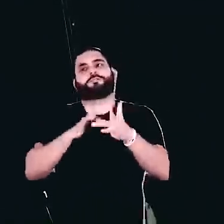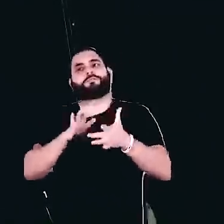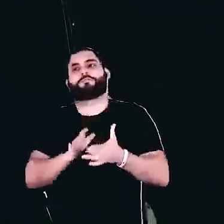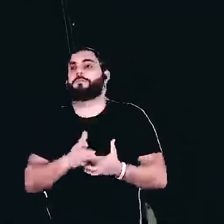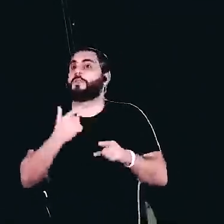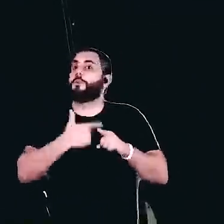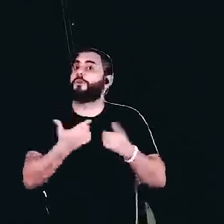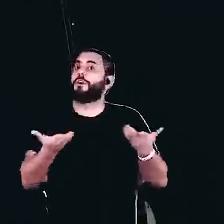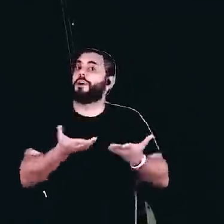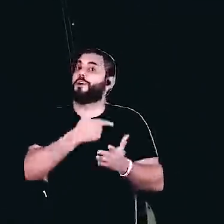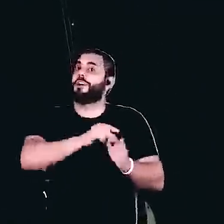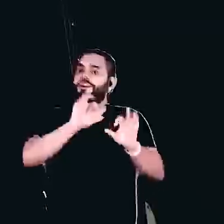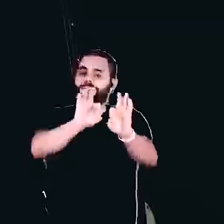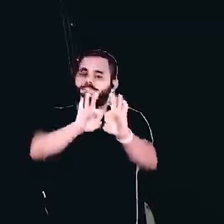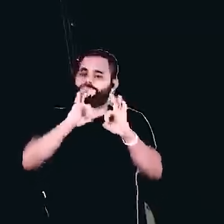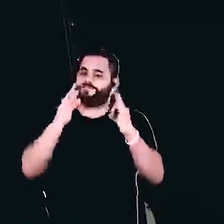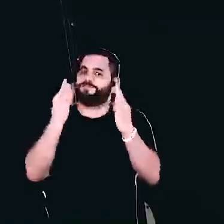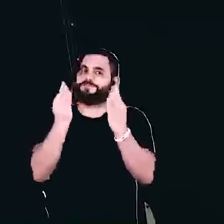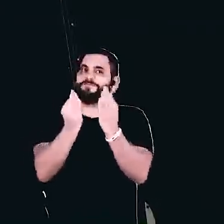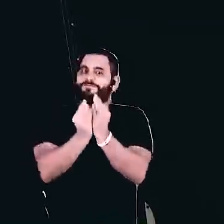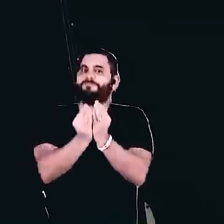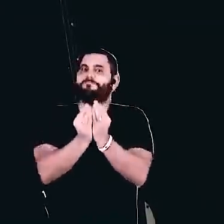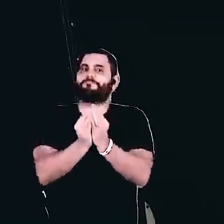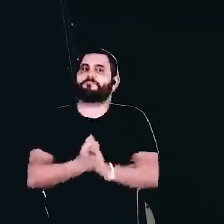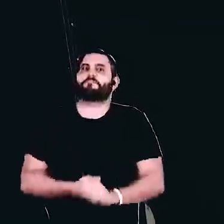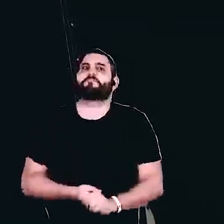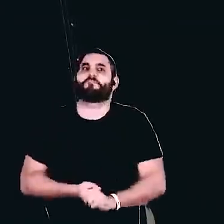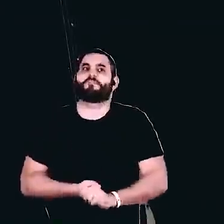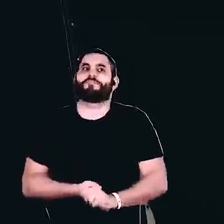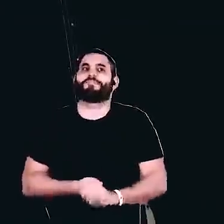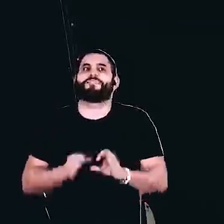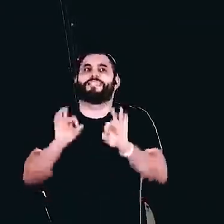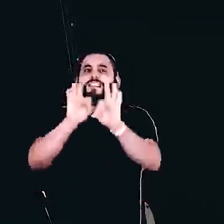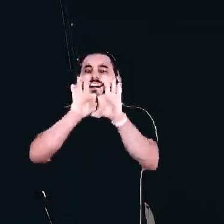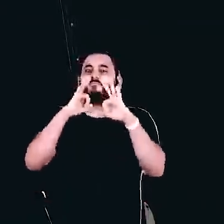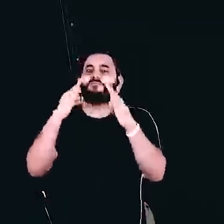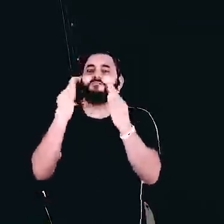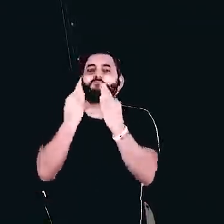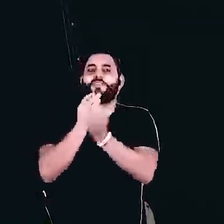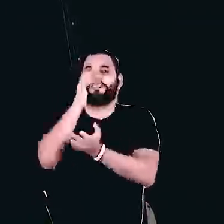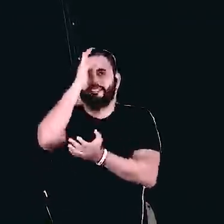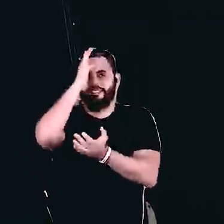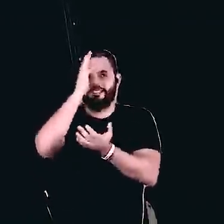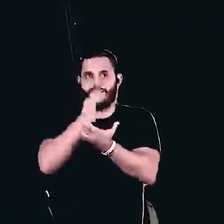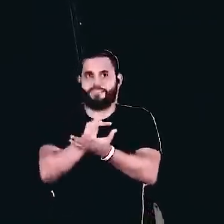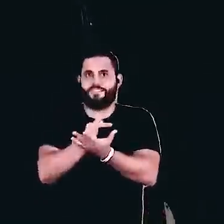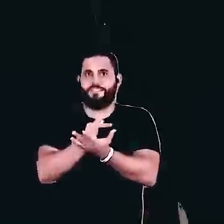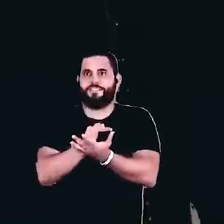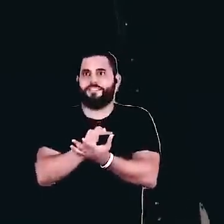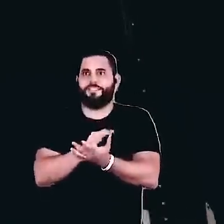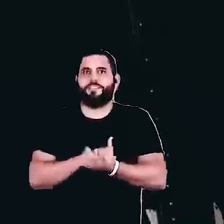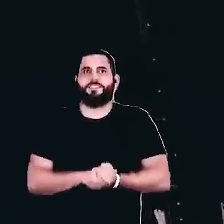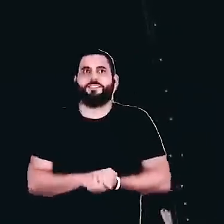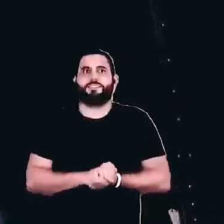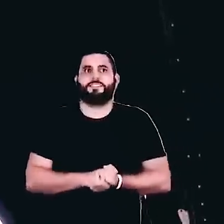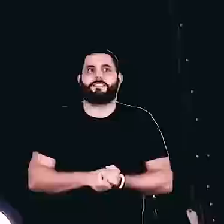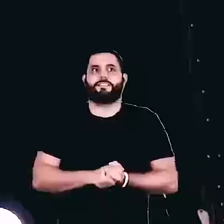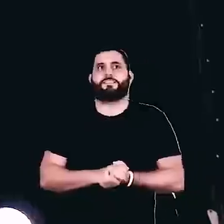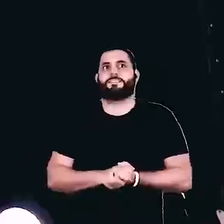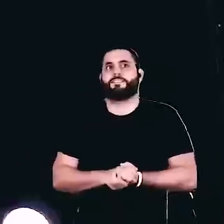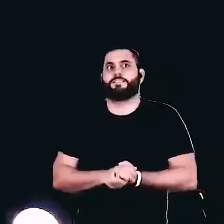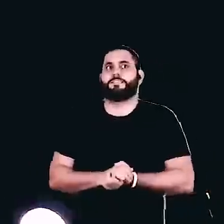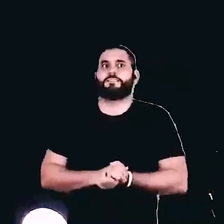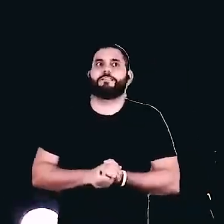agora ela é da família. Da família da fé. Foi isso que Paulo disse. Contra fatos